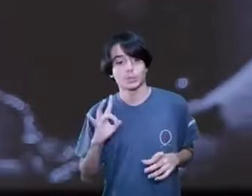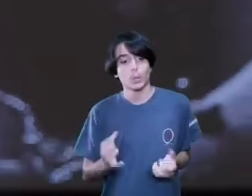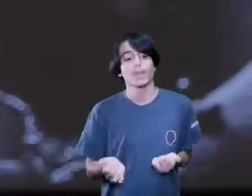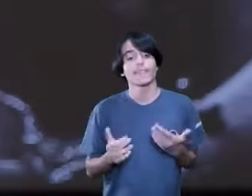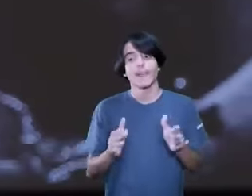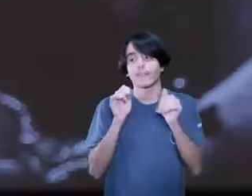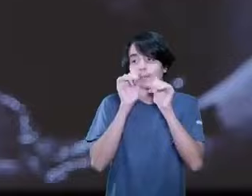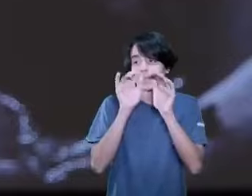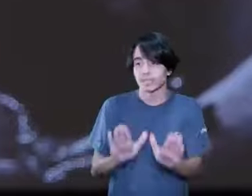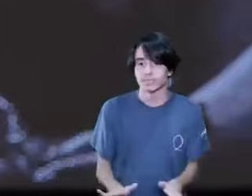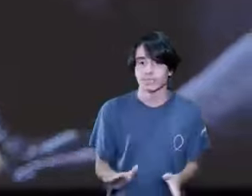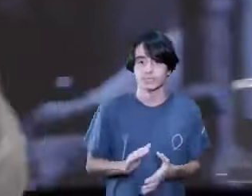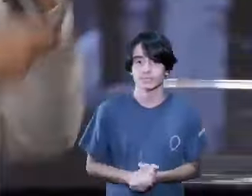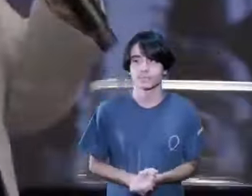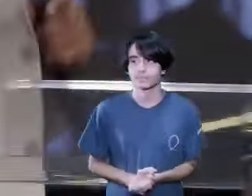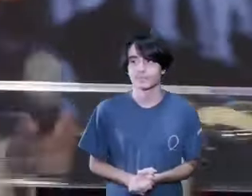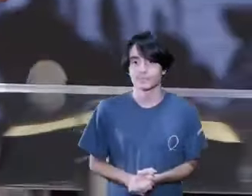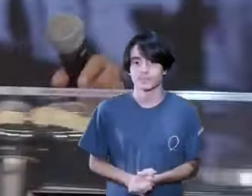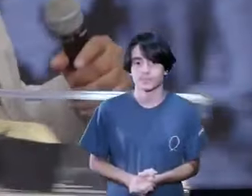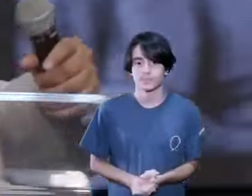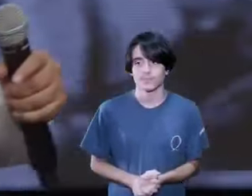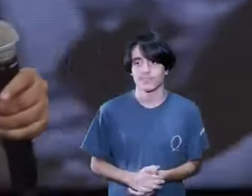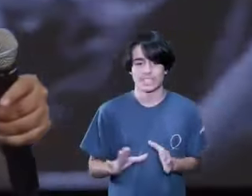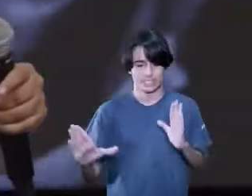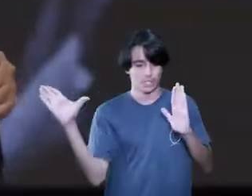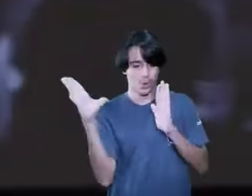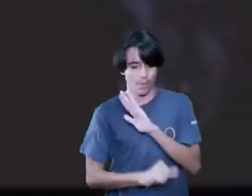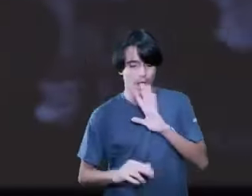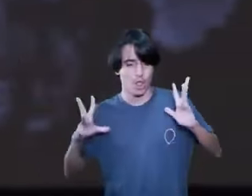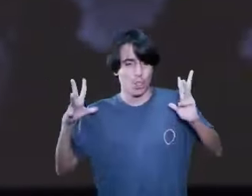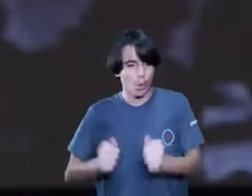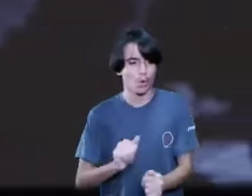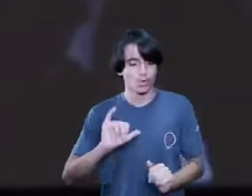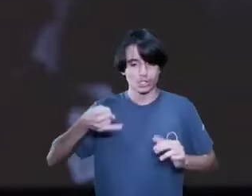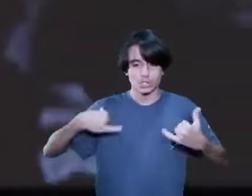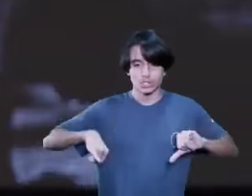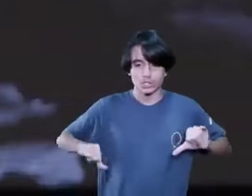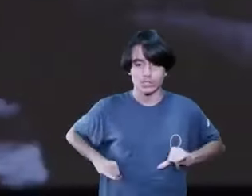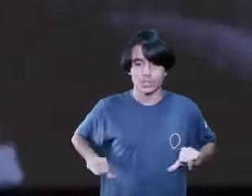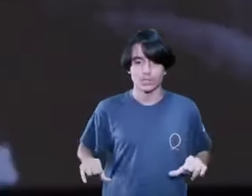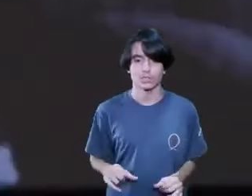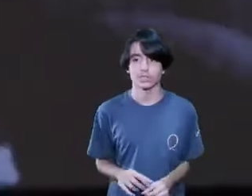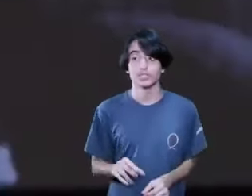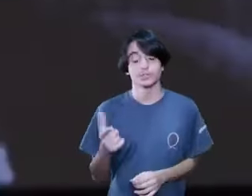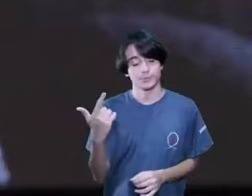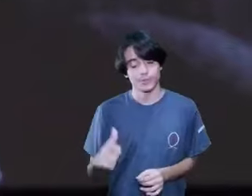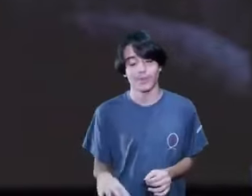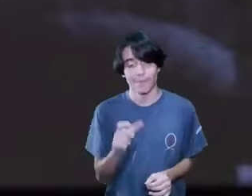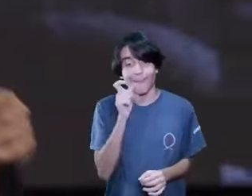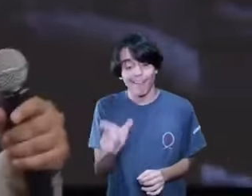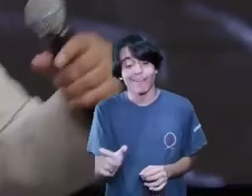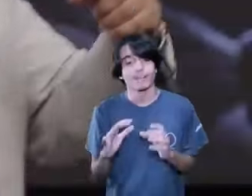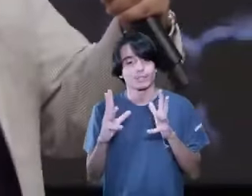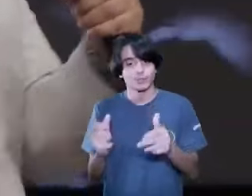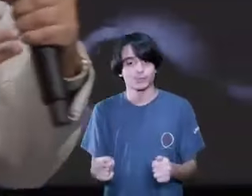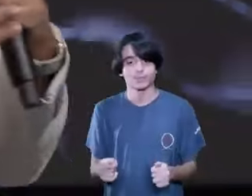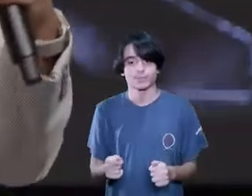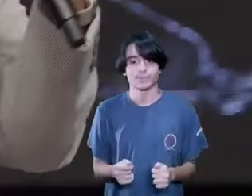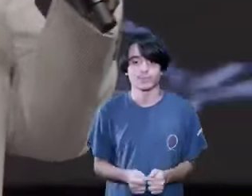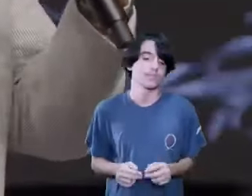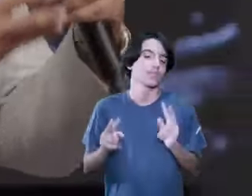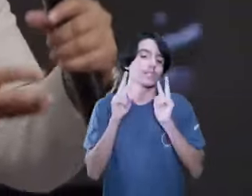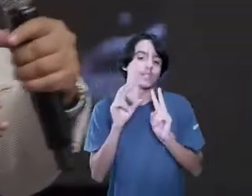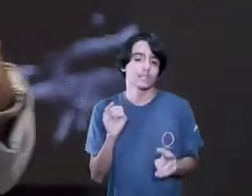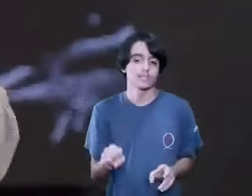bens. Tira tudo que ele tem, de novo tudo, para ver se não